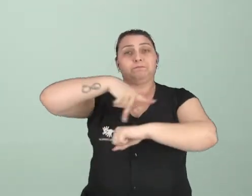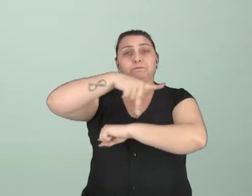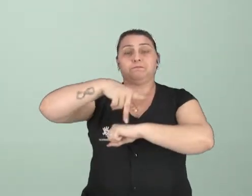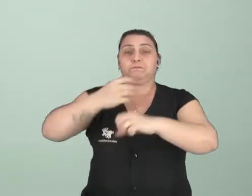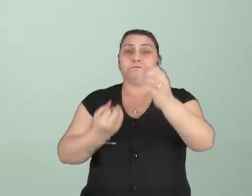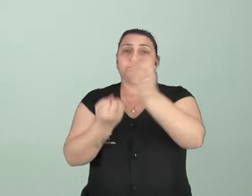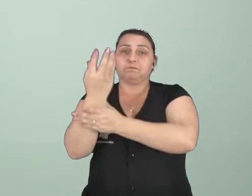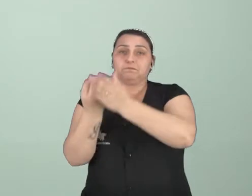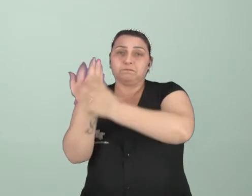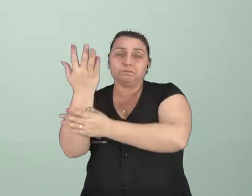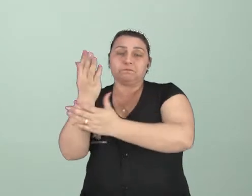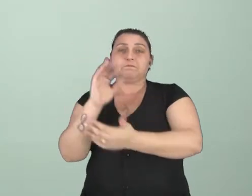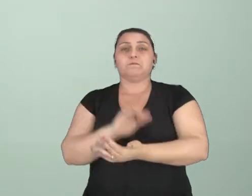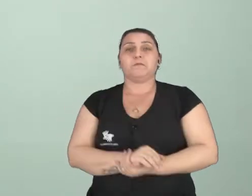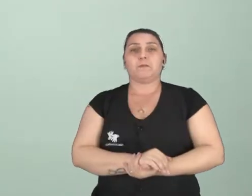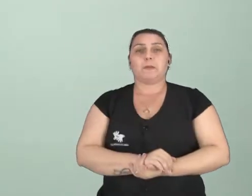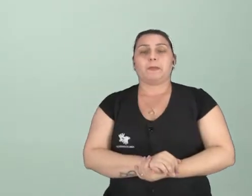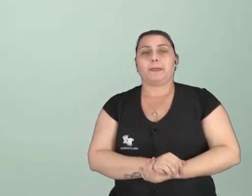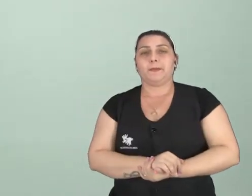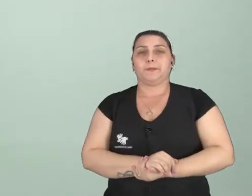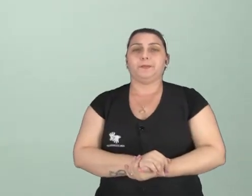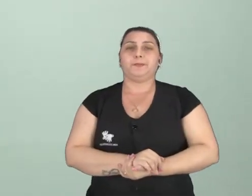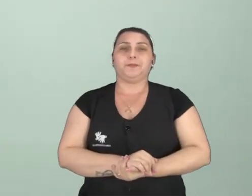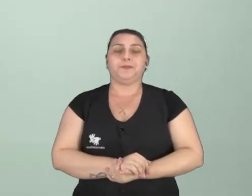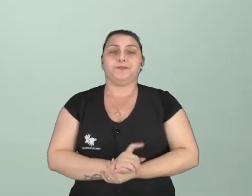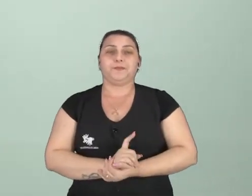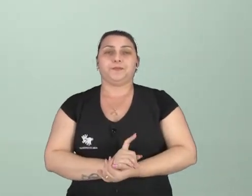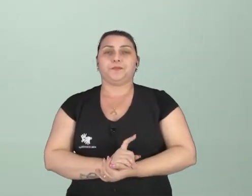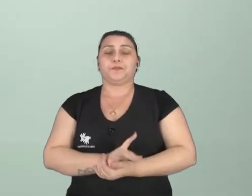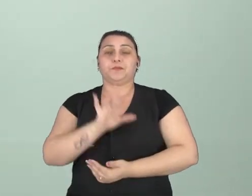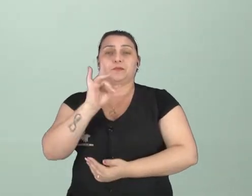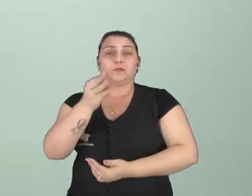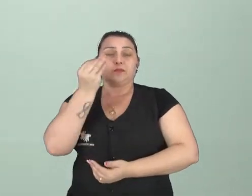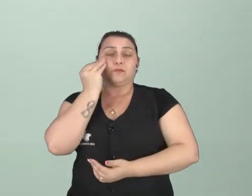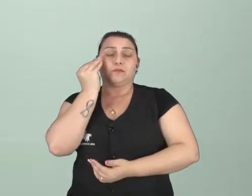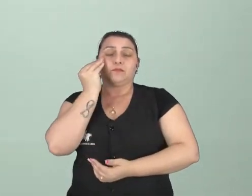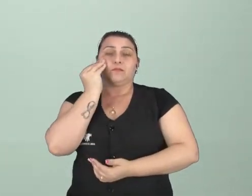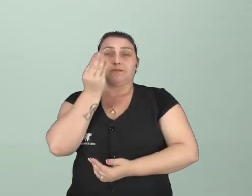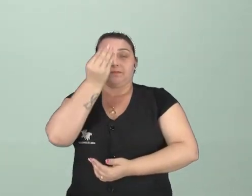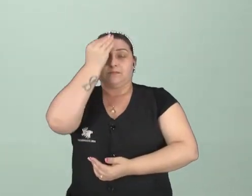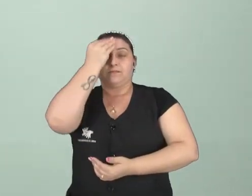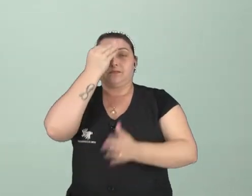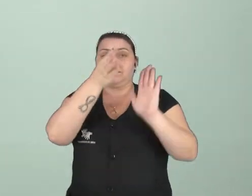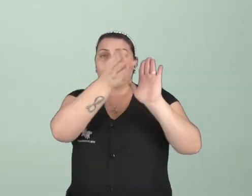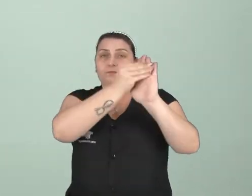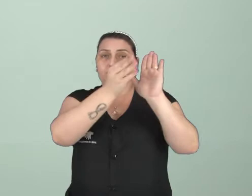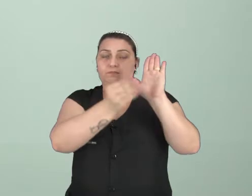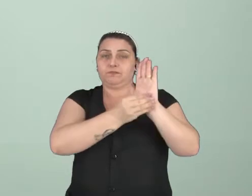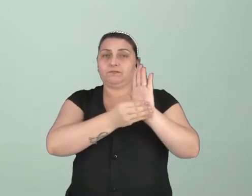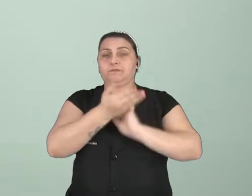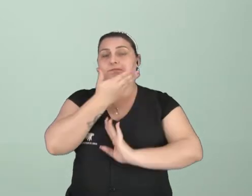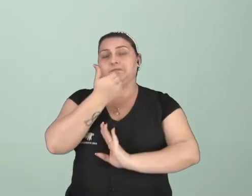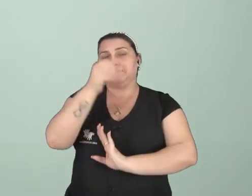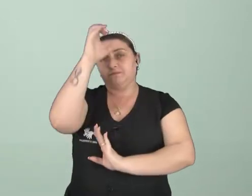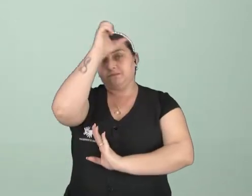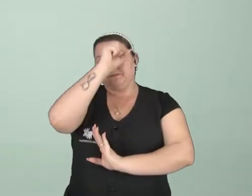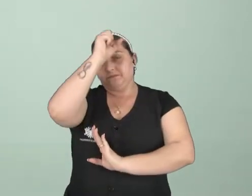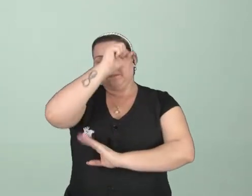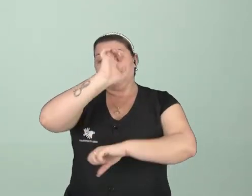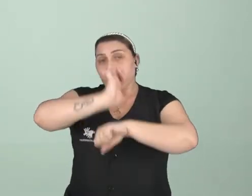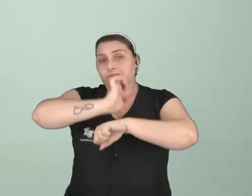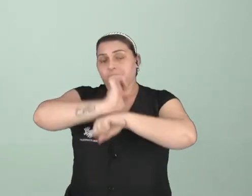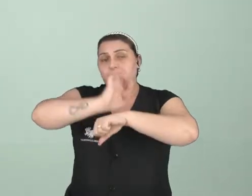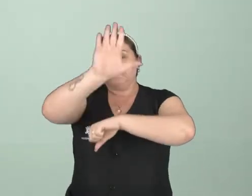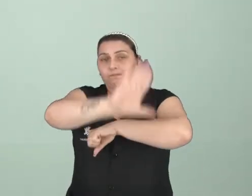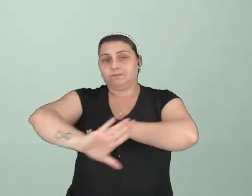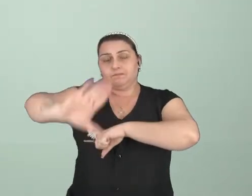Que vão surgindo. Então, para a gente só tentar melhor fixar o conteúdo e melhor aprender esse Estado